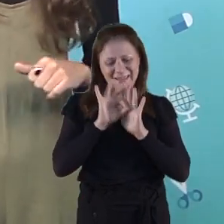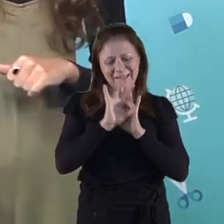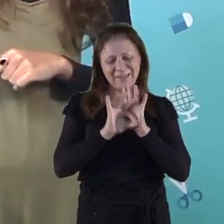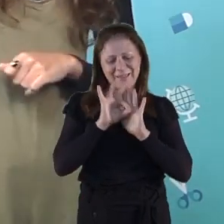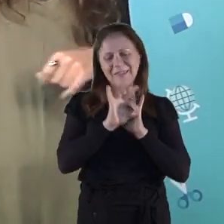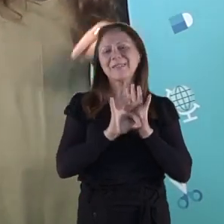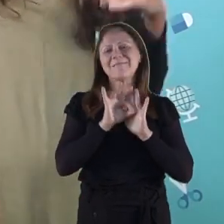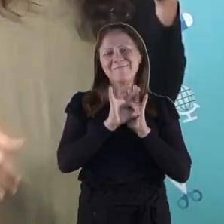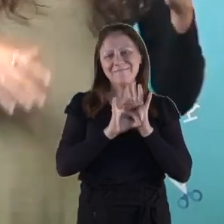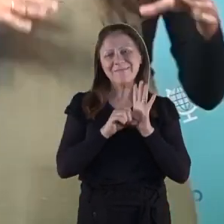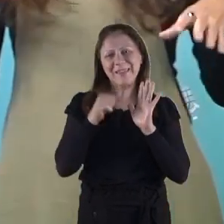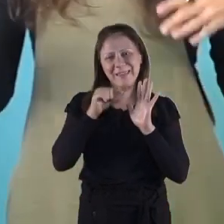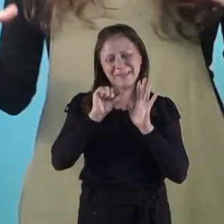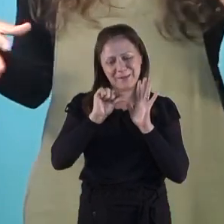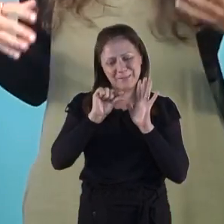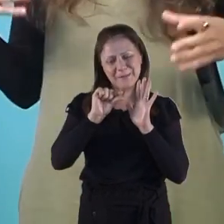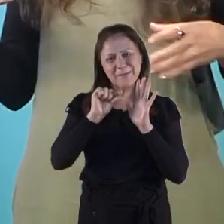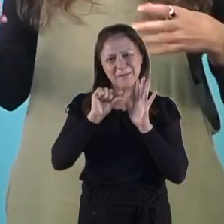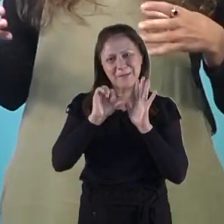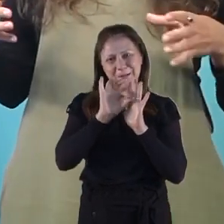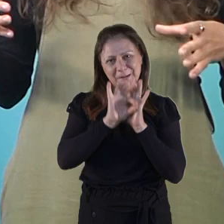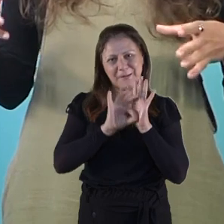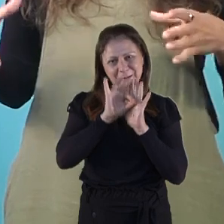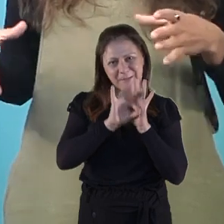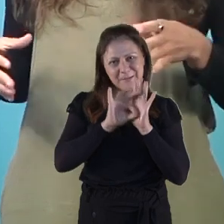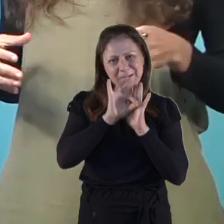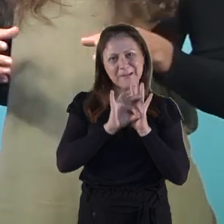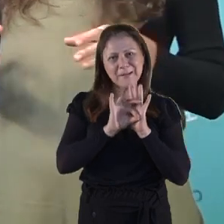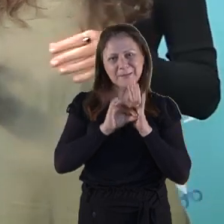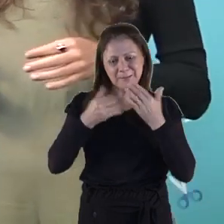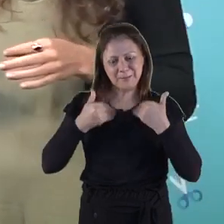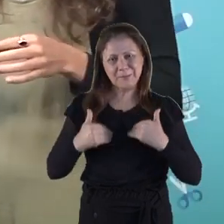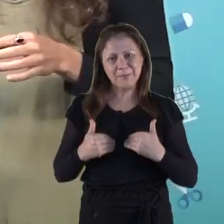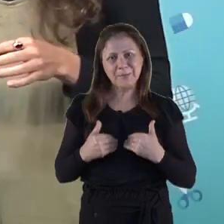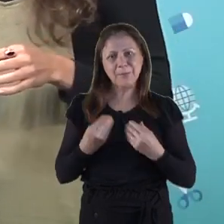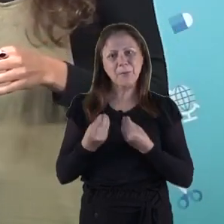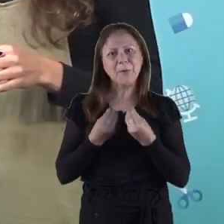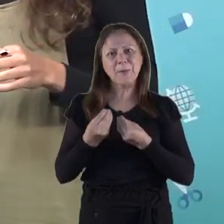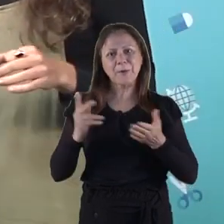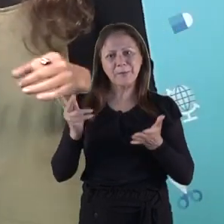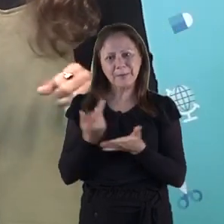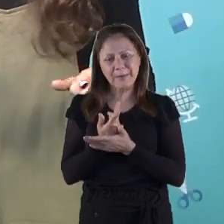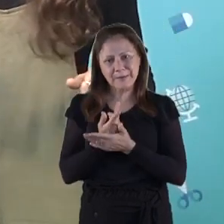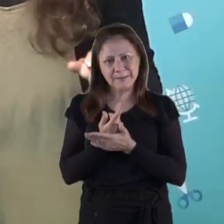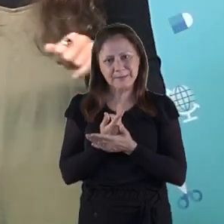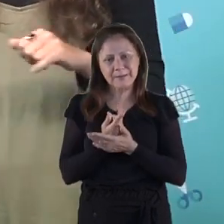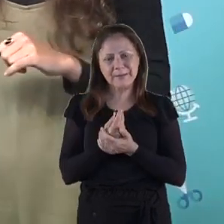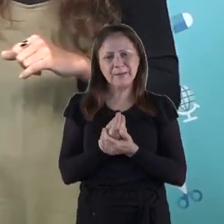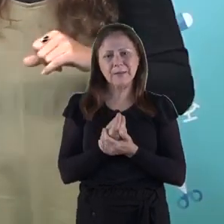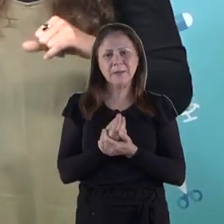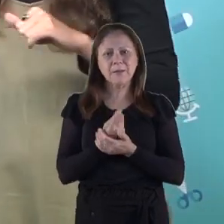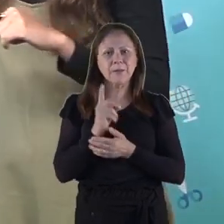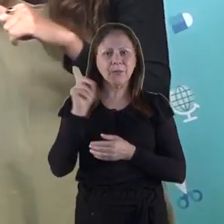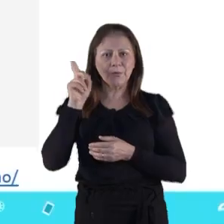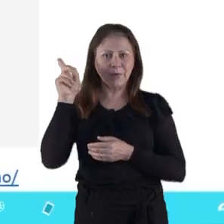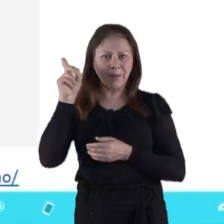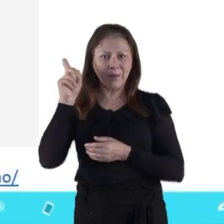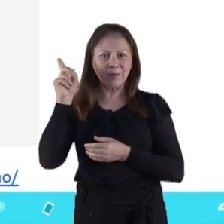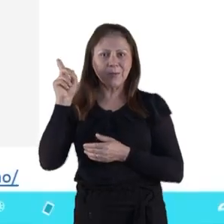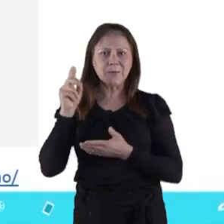célula. Então vamos fazer um esquema de como funciona essa divisão orgânica do nosso corpo. Primeiro vamos ver essa imagem